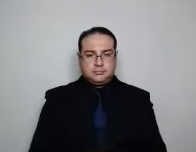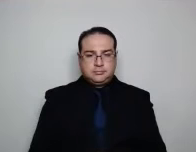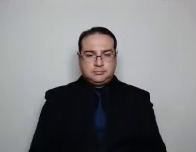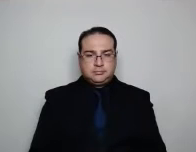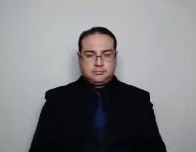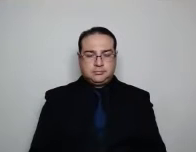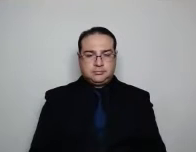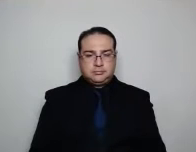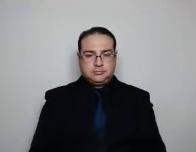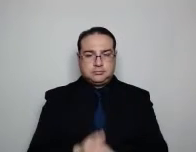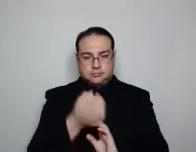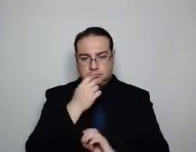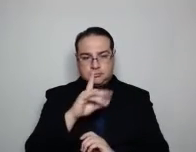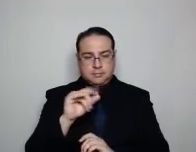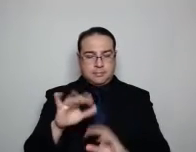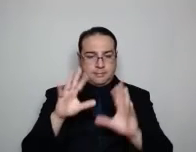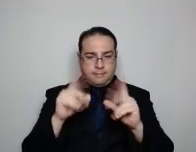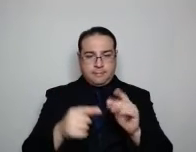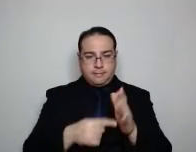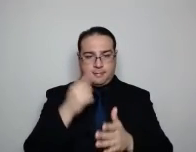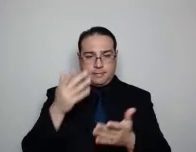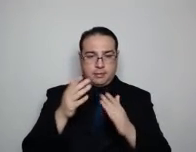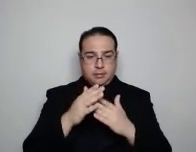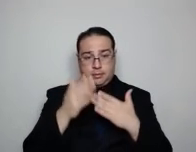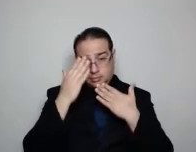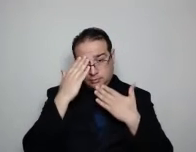Bom dia a todos. Primeiro, eu gostaria de agradecer